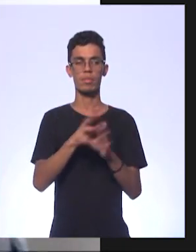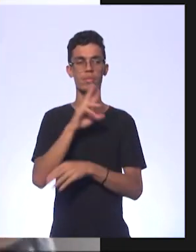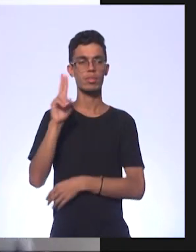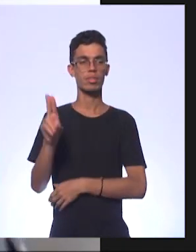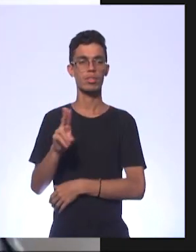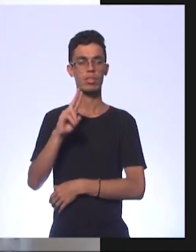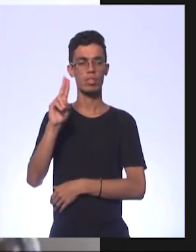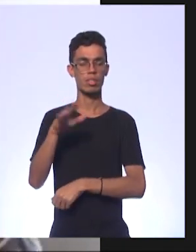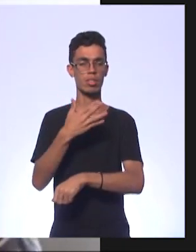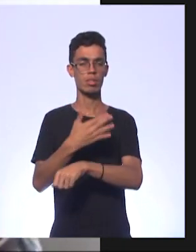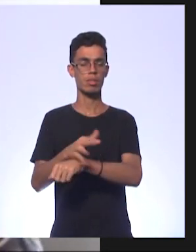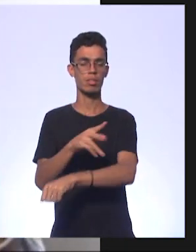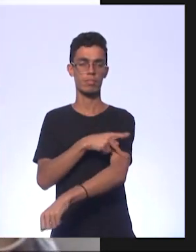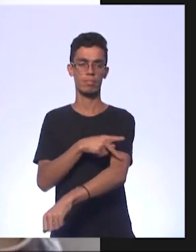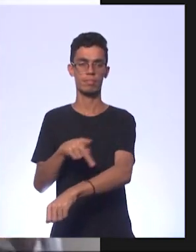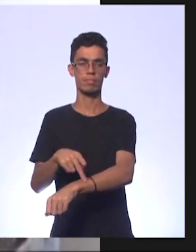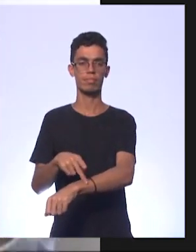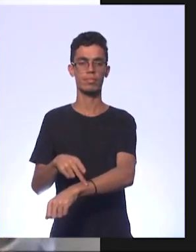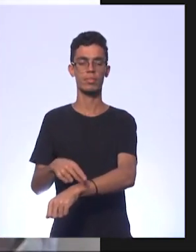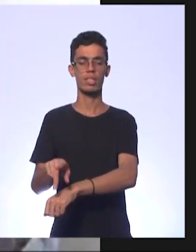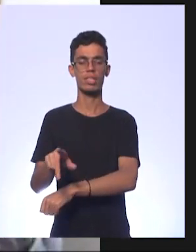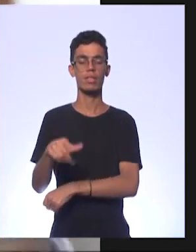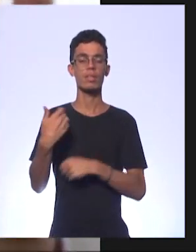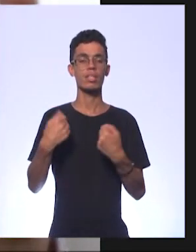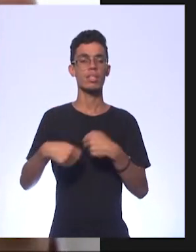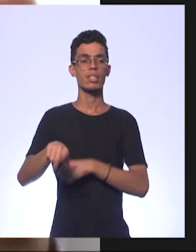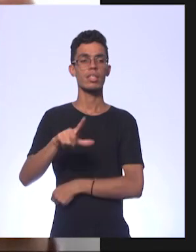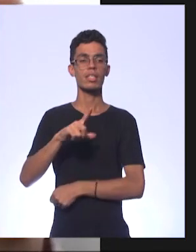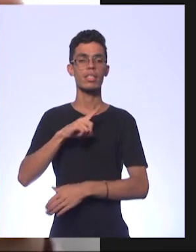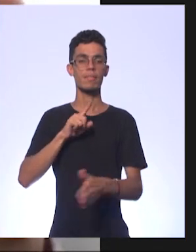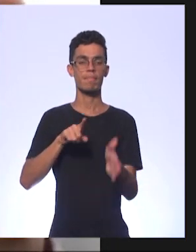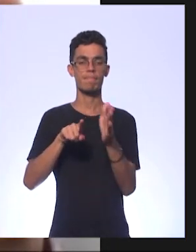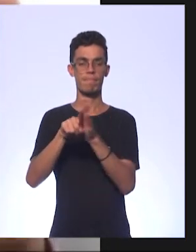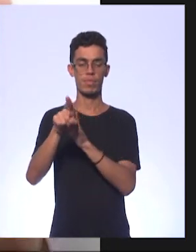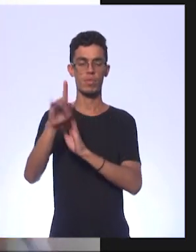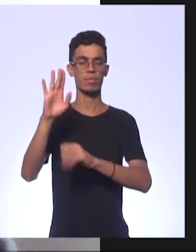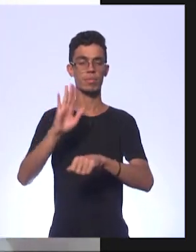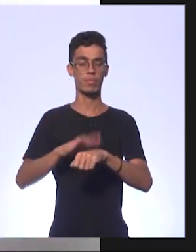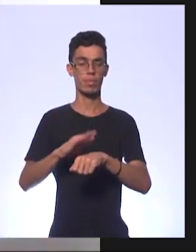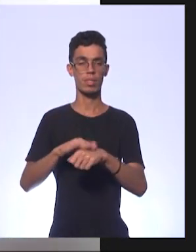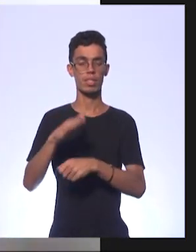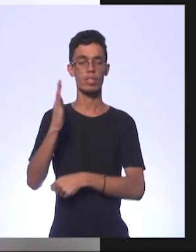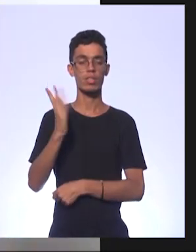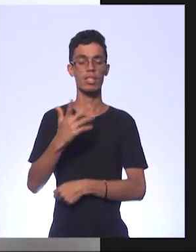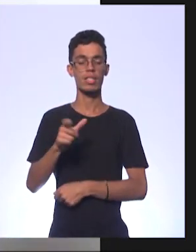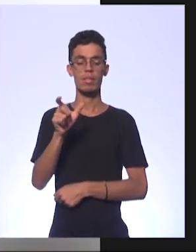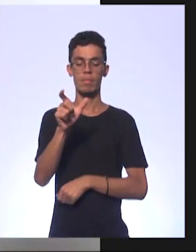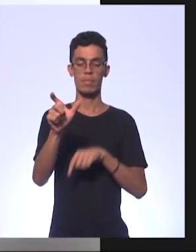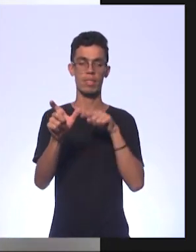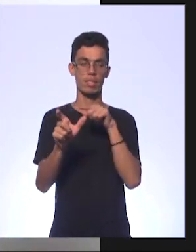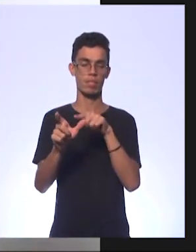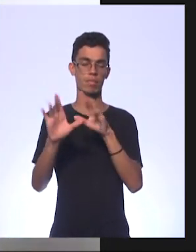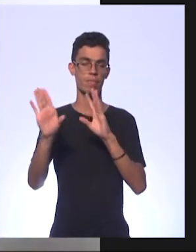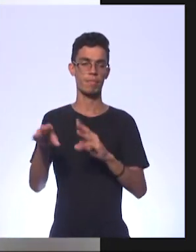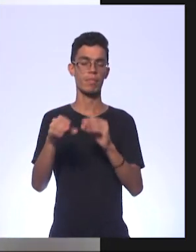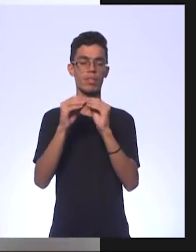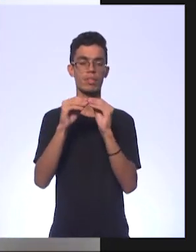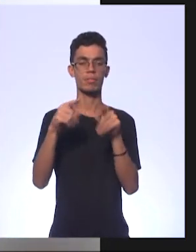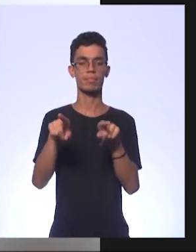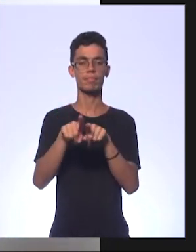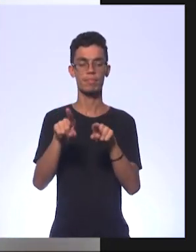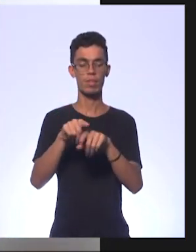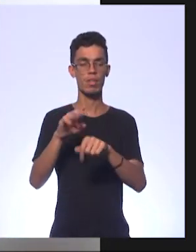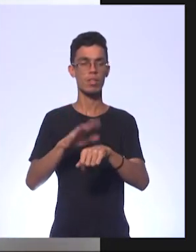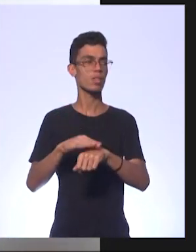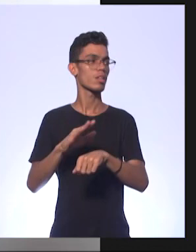utilizado na prática pedagógica, ele tem que ter as suas perguntas feitas e a rubrica feita. A rubrica é